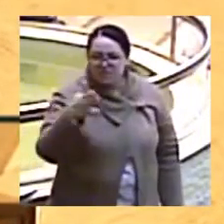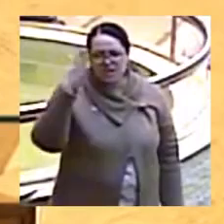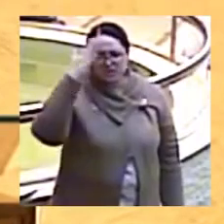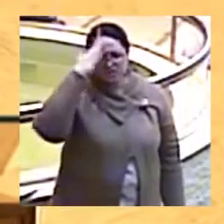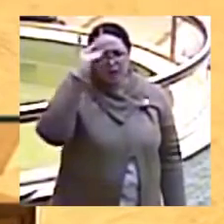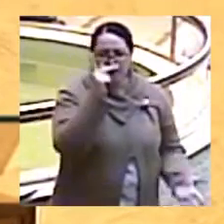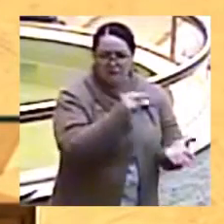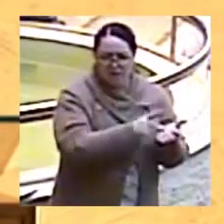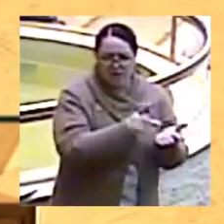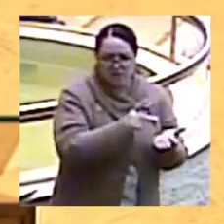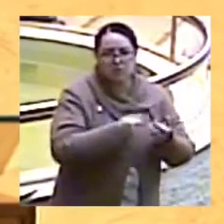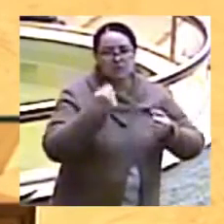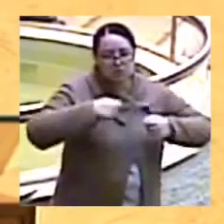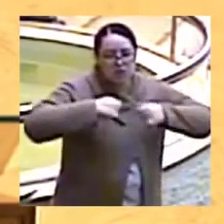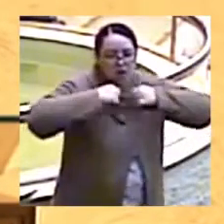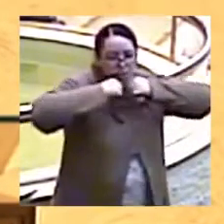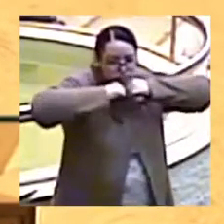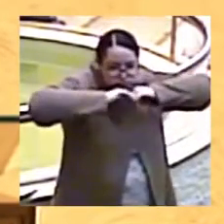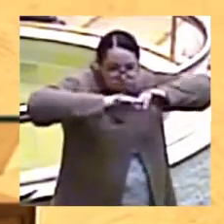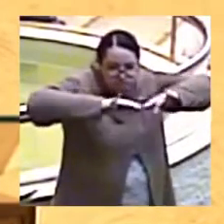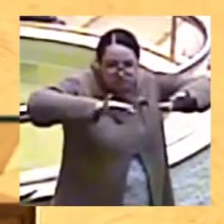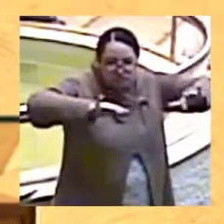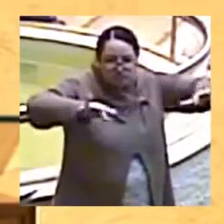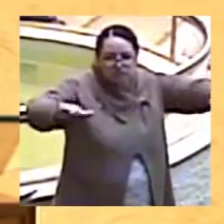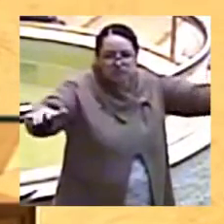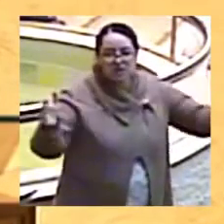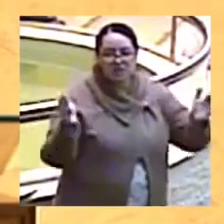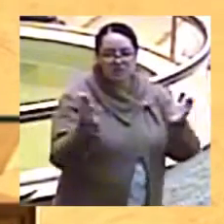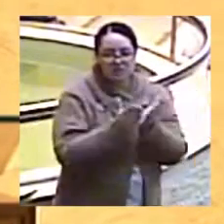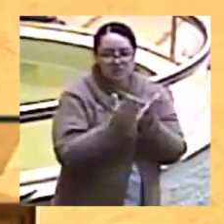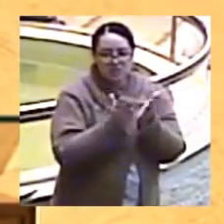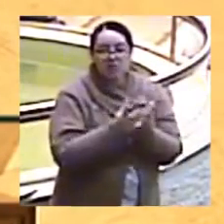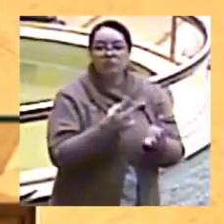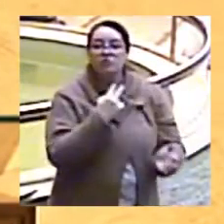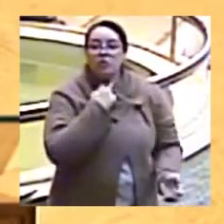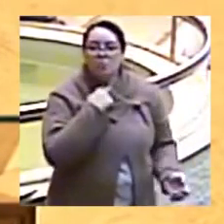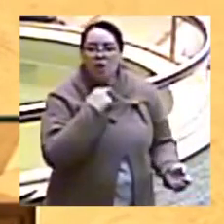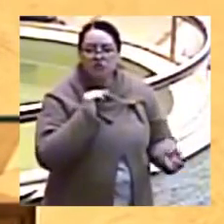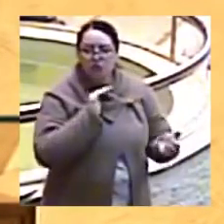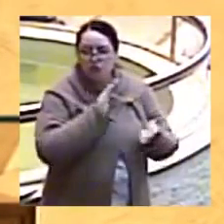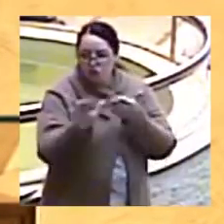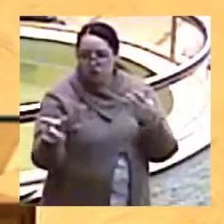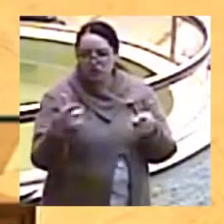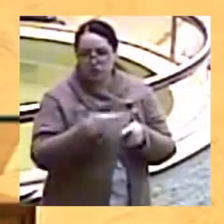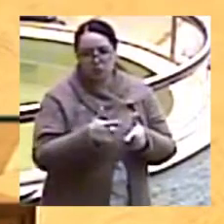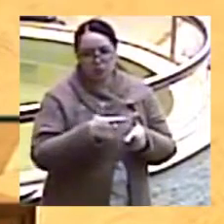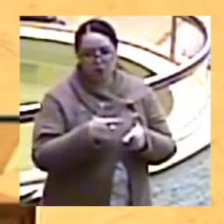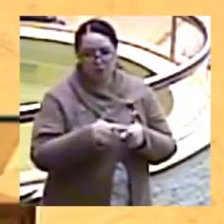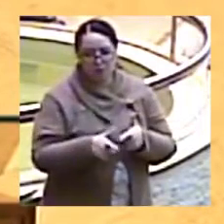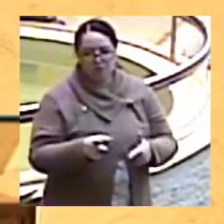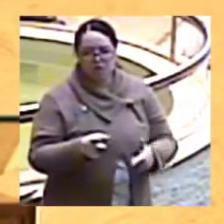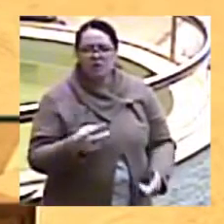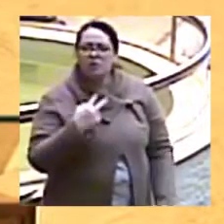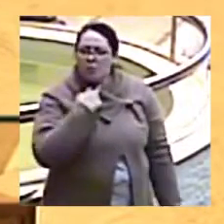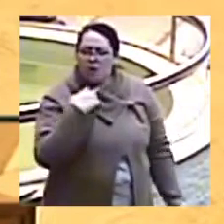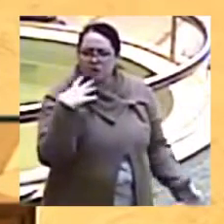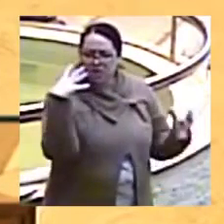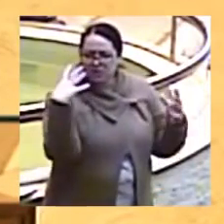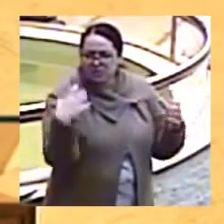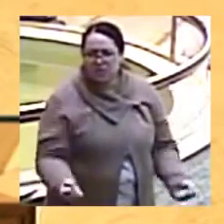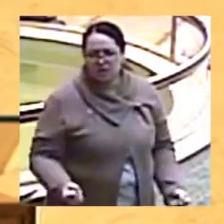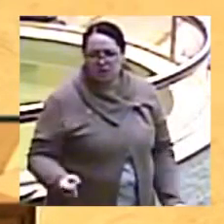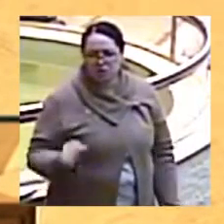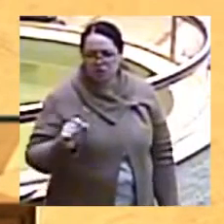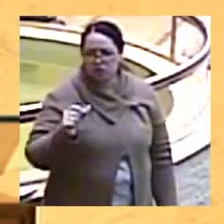a verdade das escrituras. O cristão não pode fugir dos problemas, e ele não pode aceitar aquilo que não está,